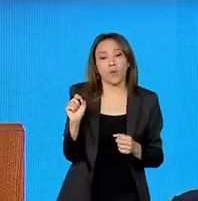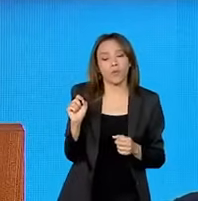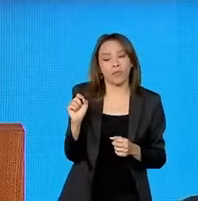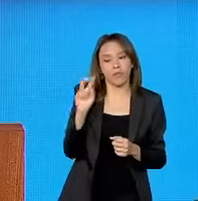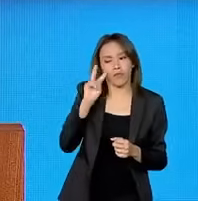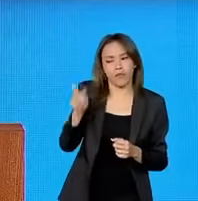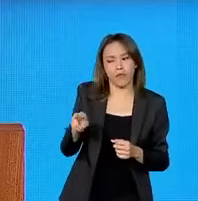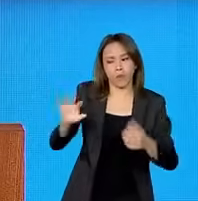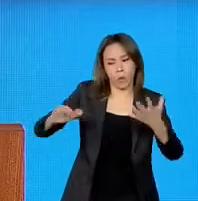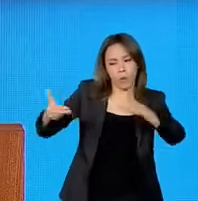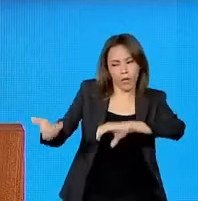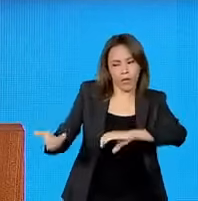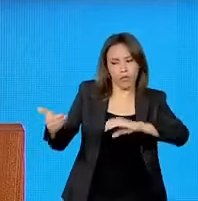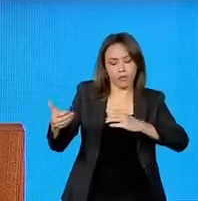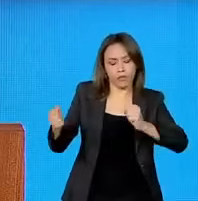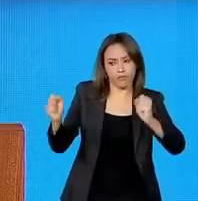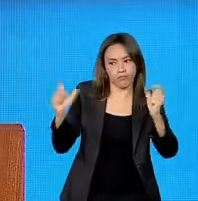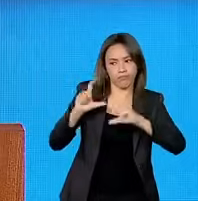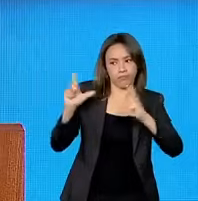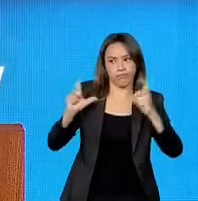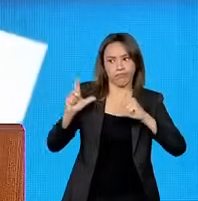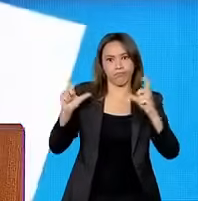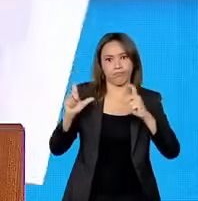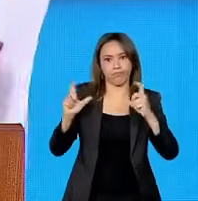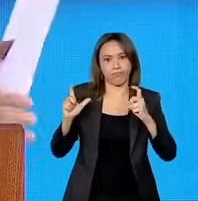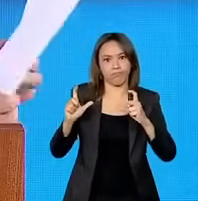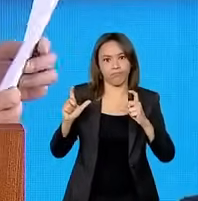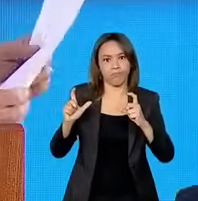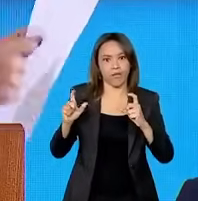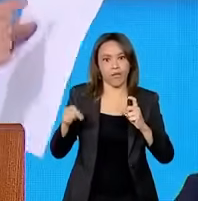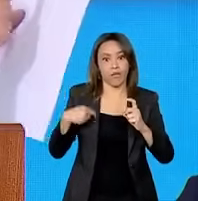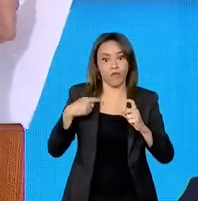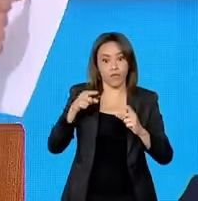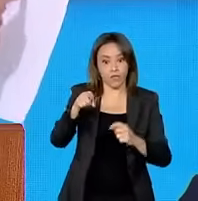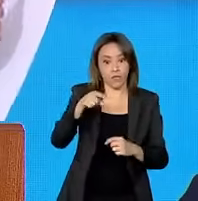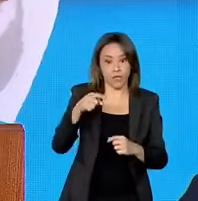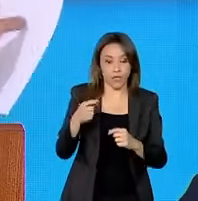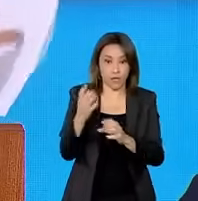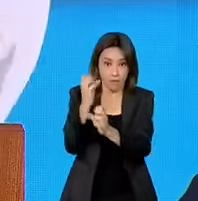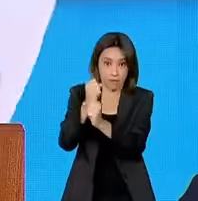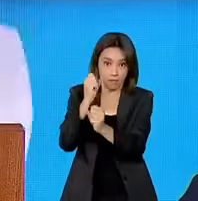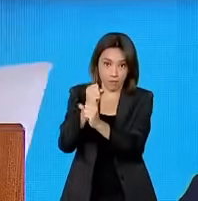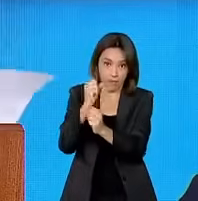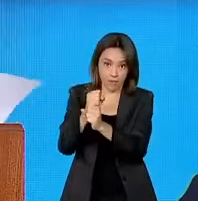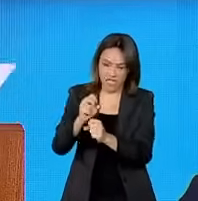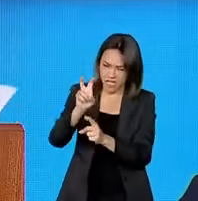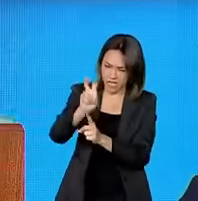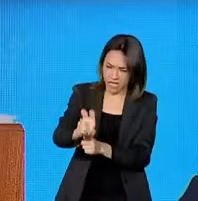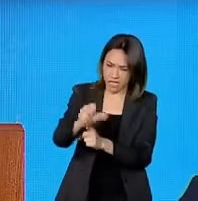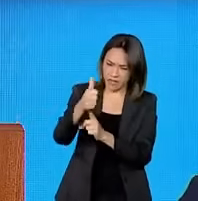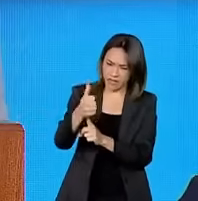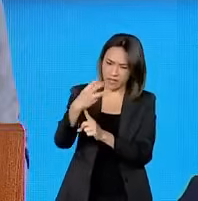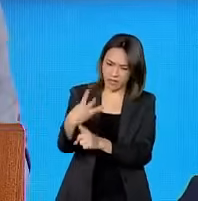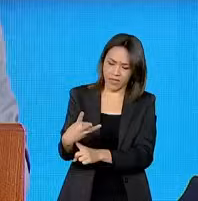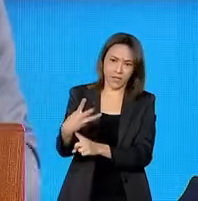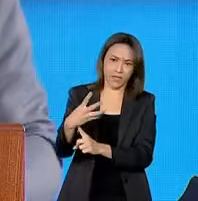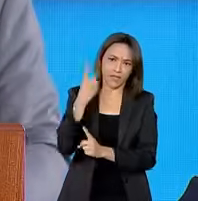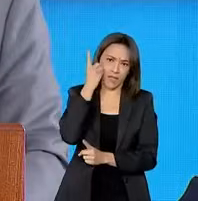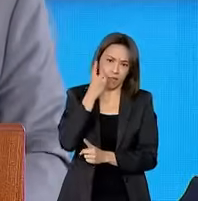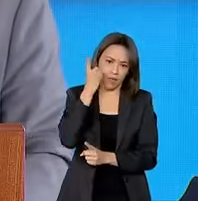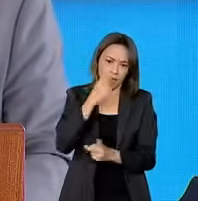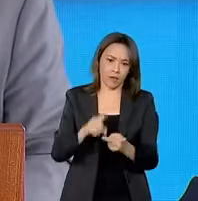Congresso Nacional, é assustador. Você olha o Congresso Nacional, 513 deputados,